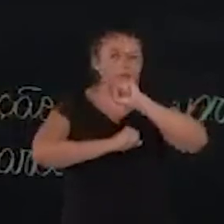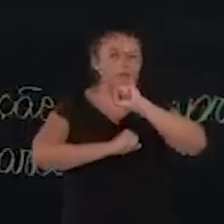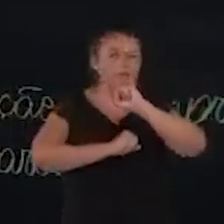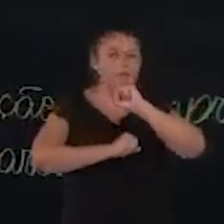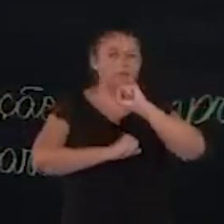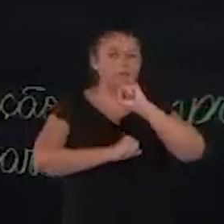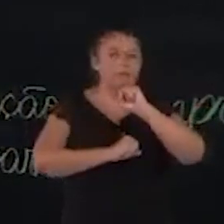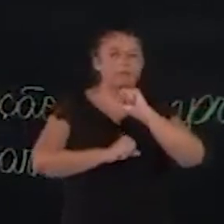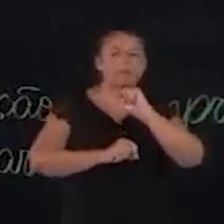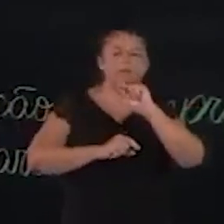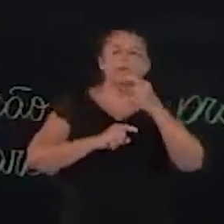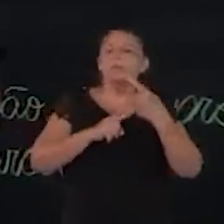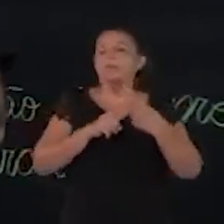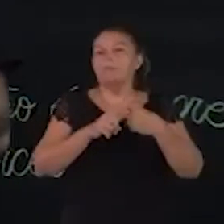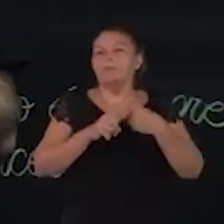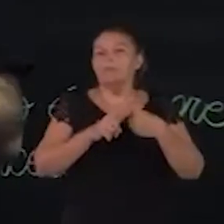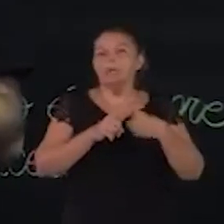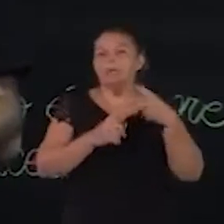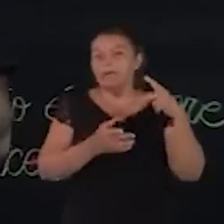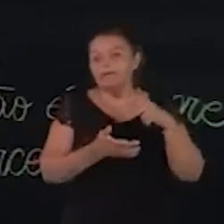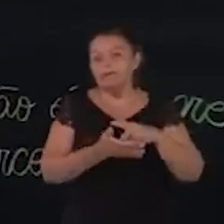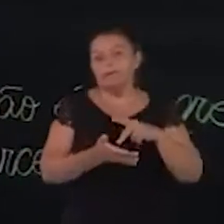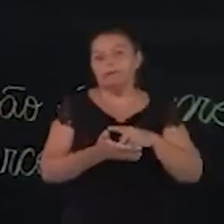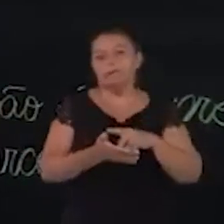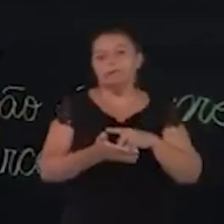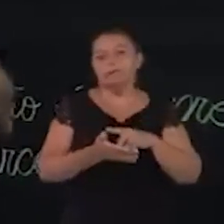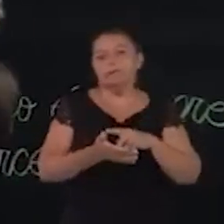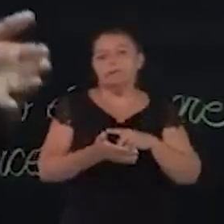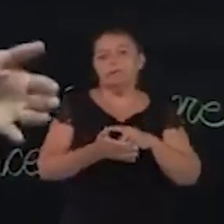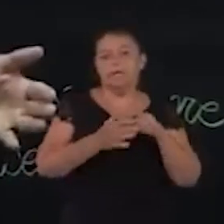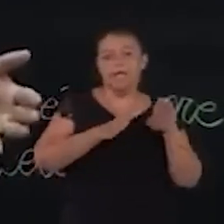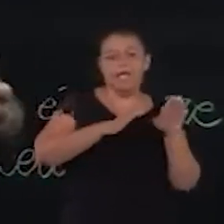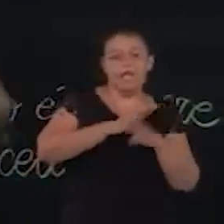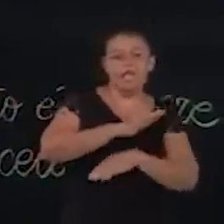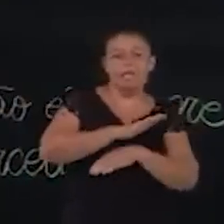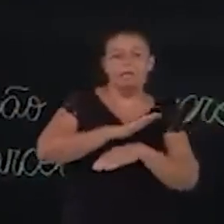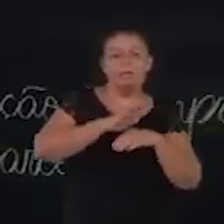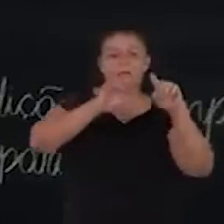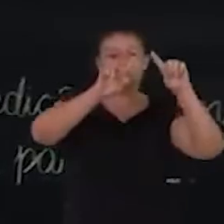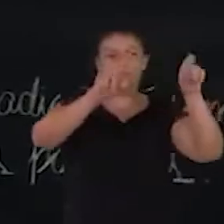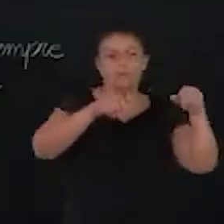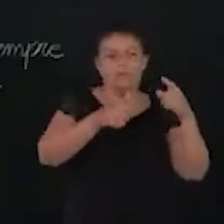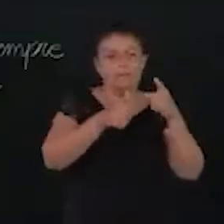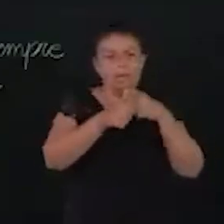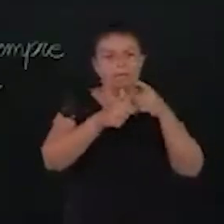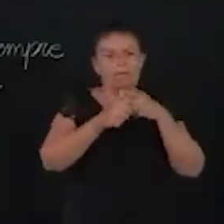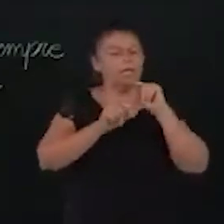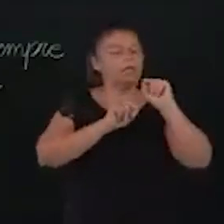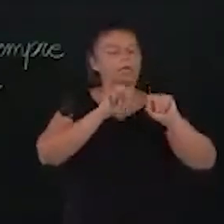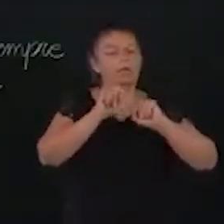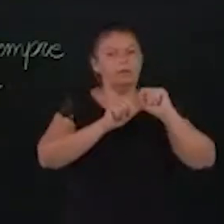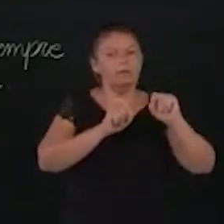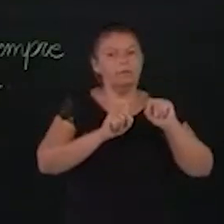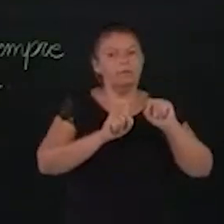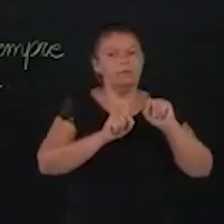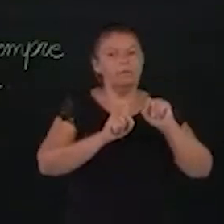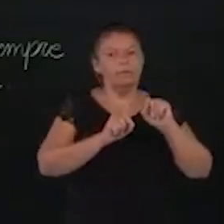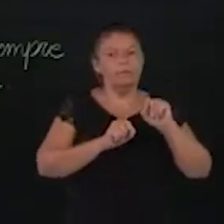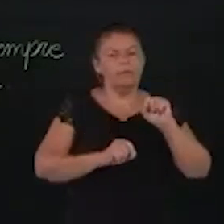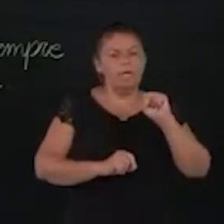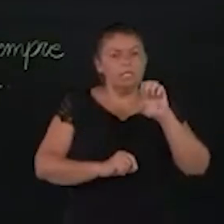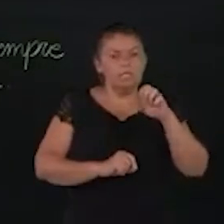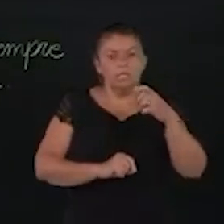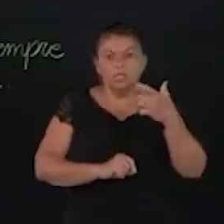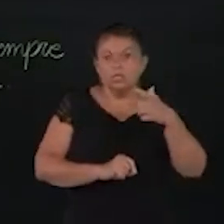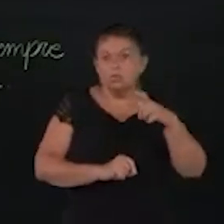pode fazer como a gente deve fazer, na verdade, para eliminar os parênteses. Primeira coisa é, se eu